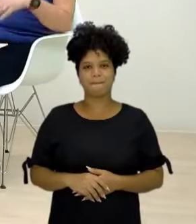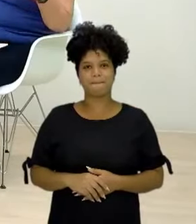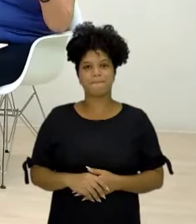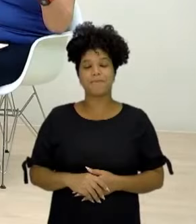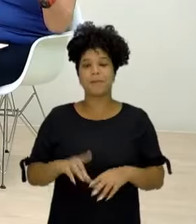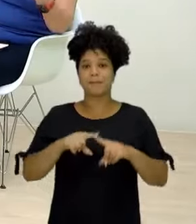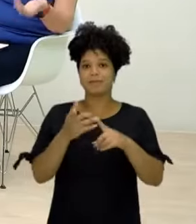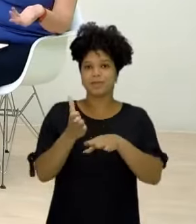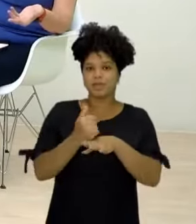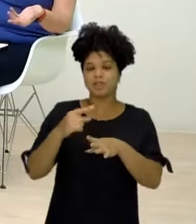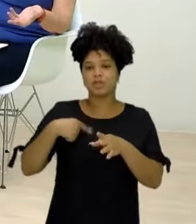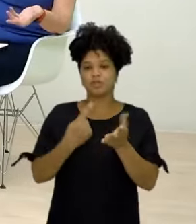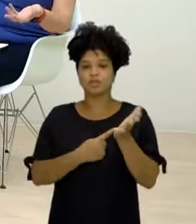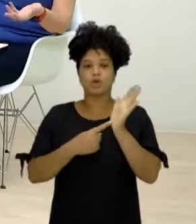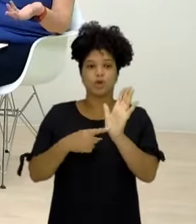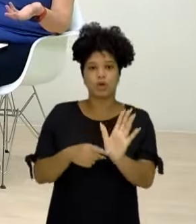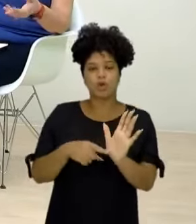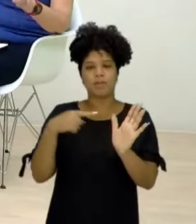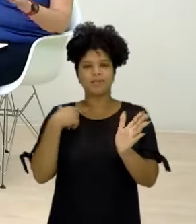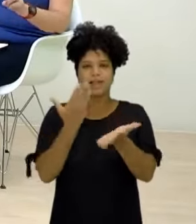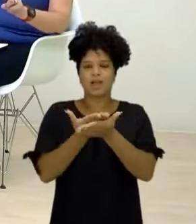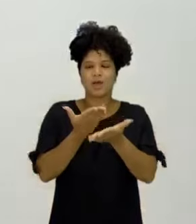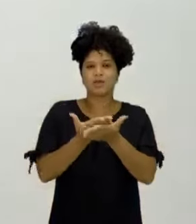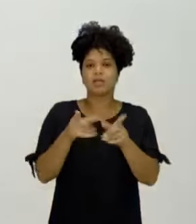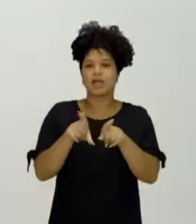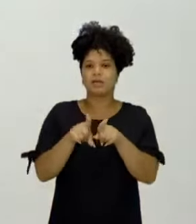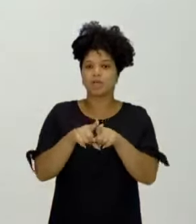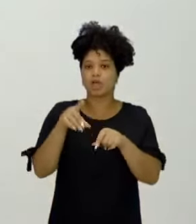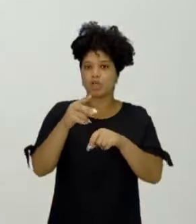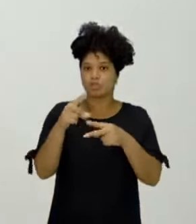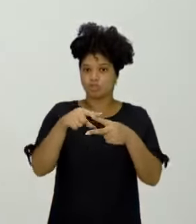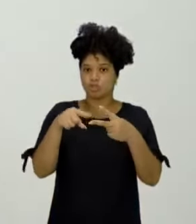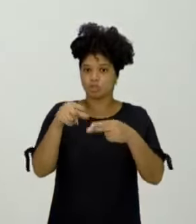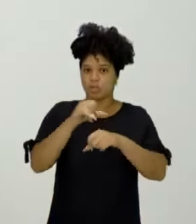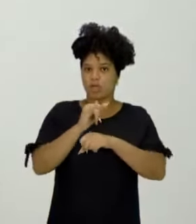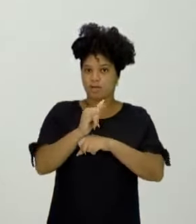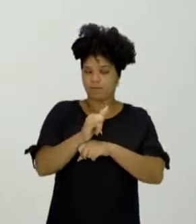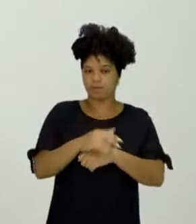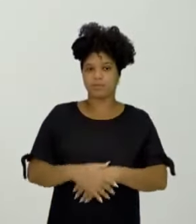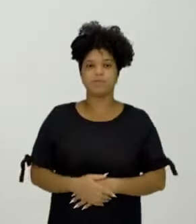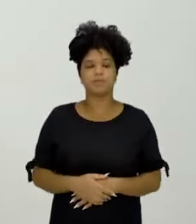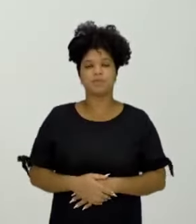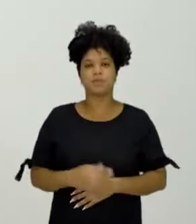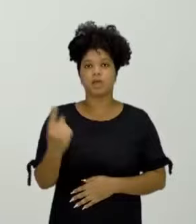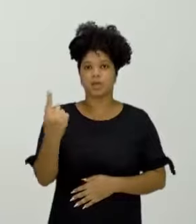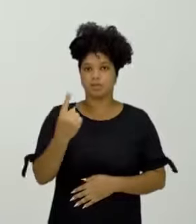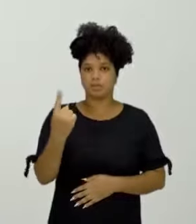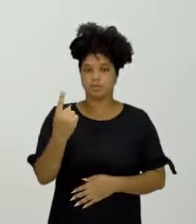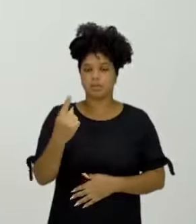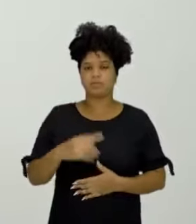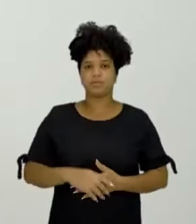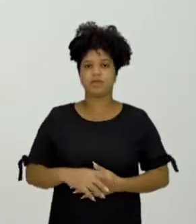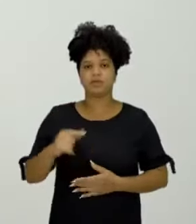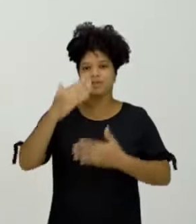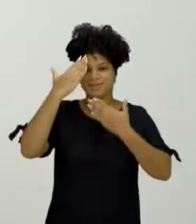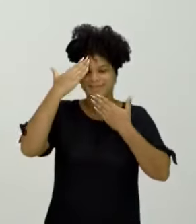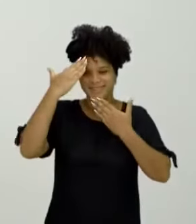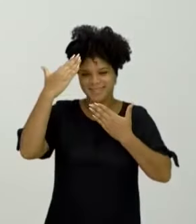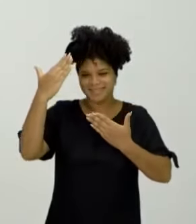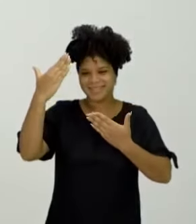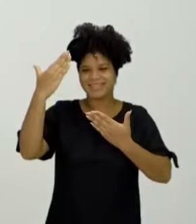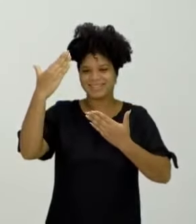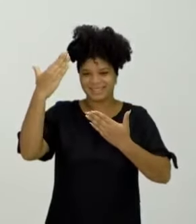aí. E antes da gente partir para a nossa aula, a gente tem dois recadinhos. First of all, primeiro de tudo, a gente vai